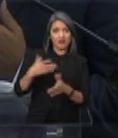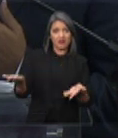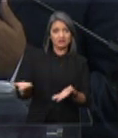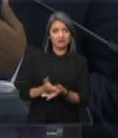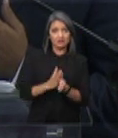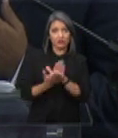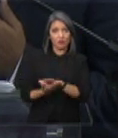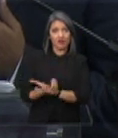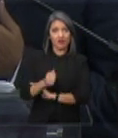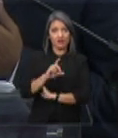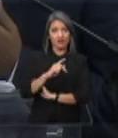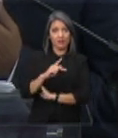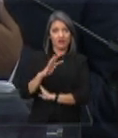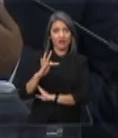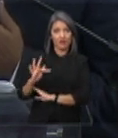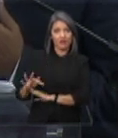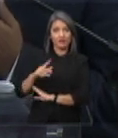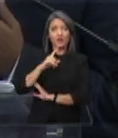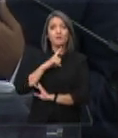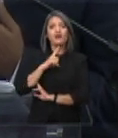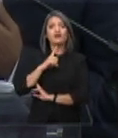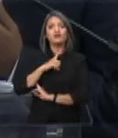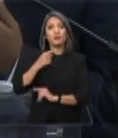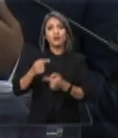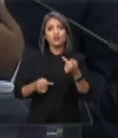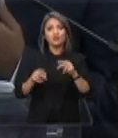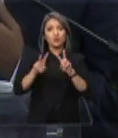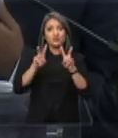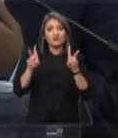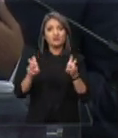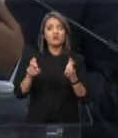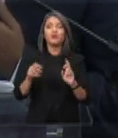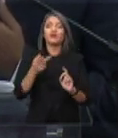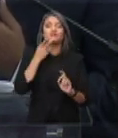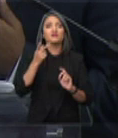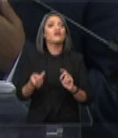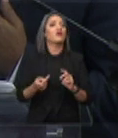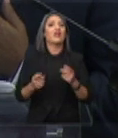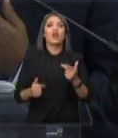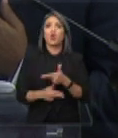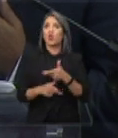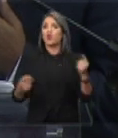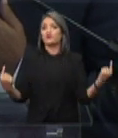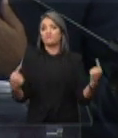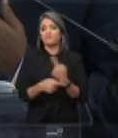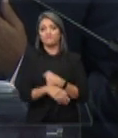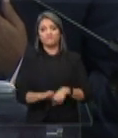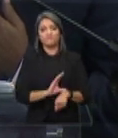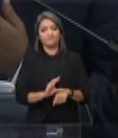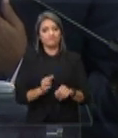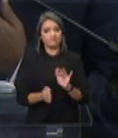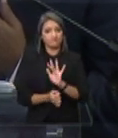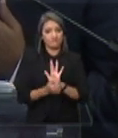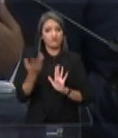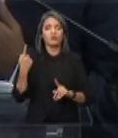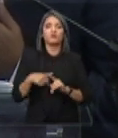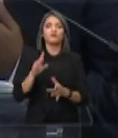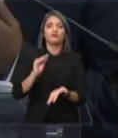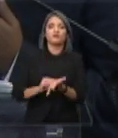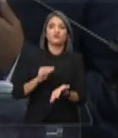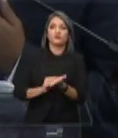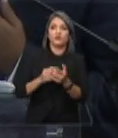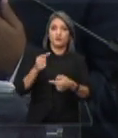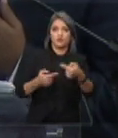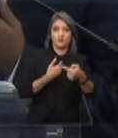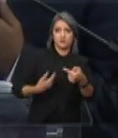constitucionalidade poder enfrentar essa questão e declarar o estado de coisas inconstitucional porque a uma ausência de políticas públicas de